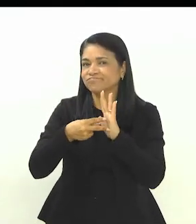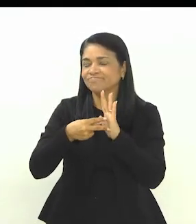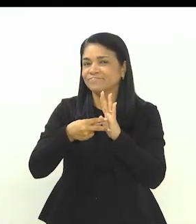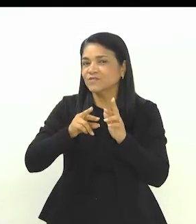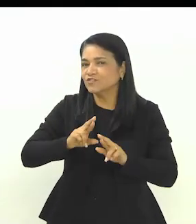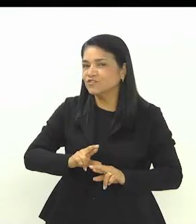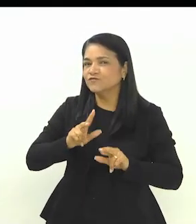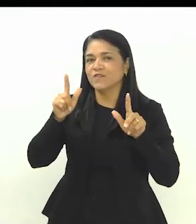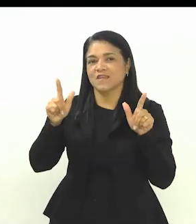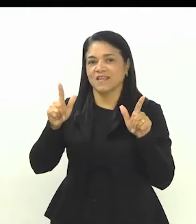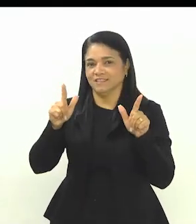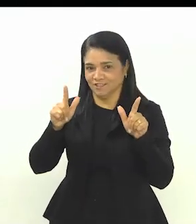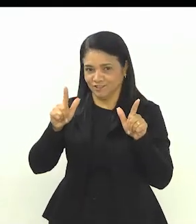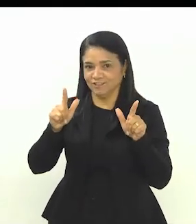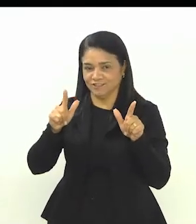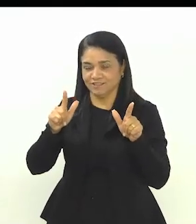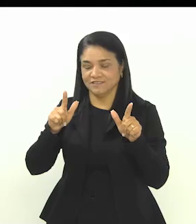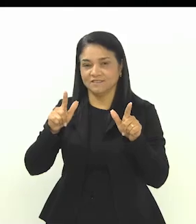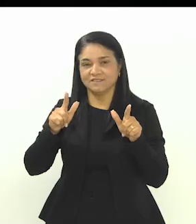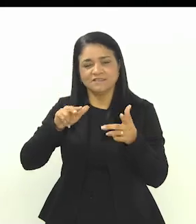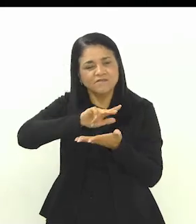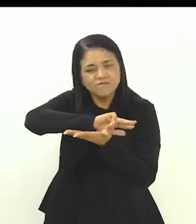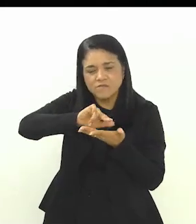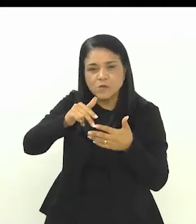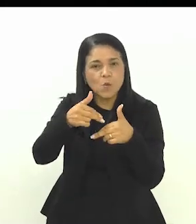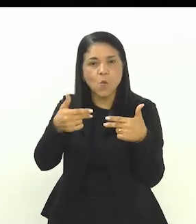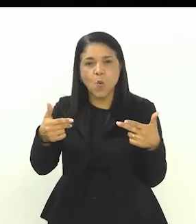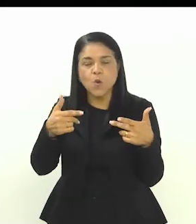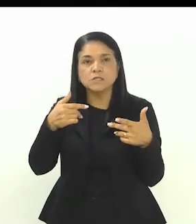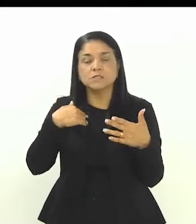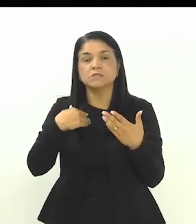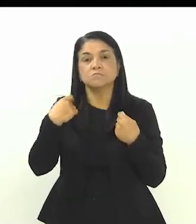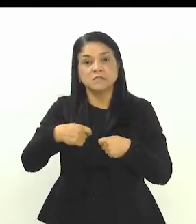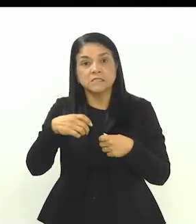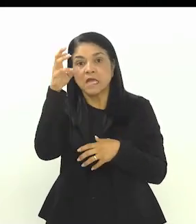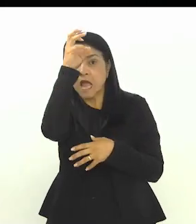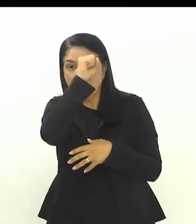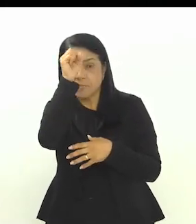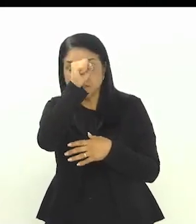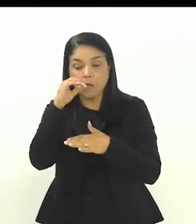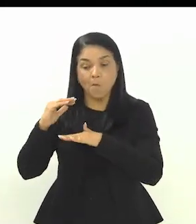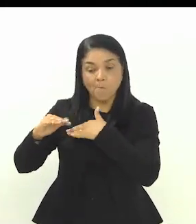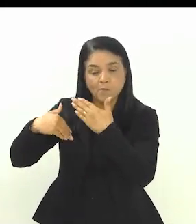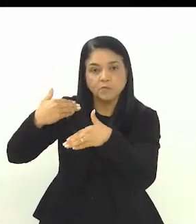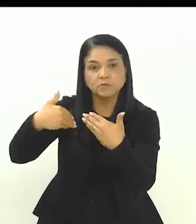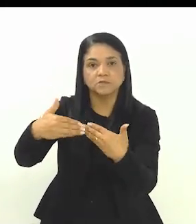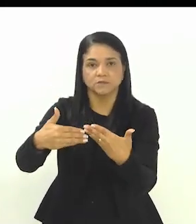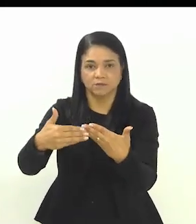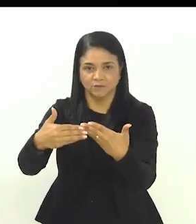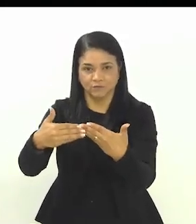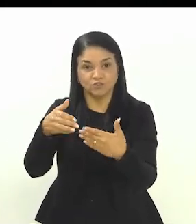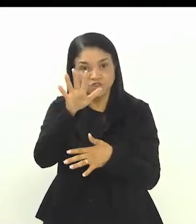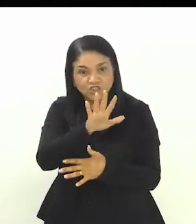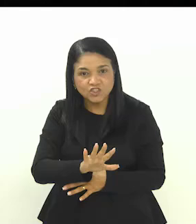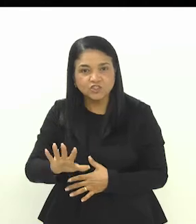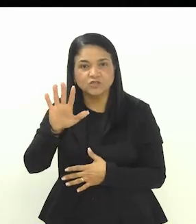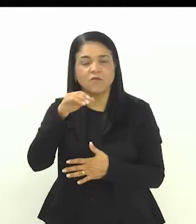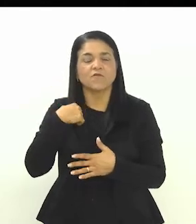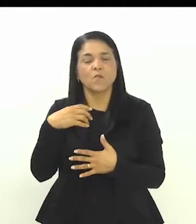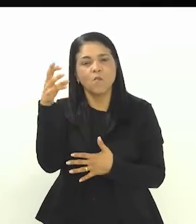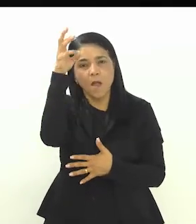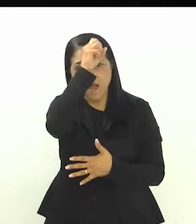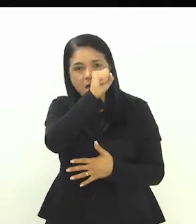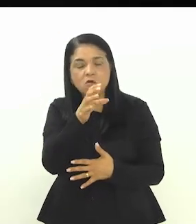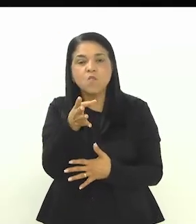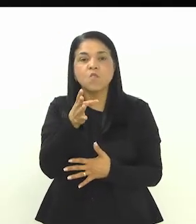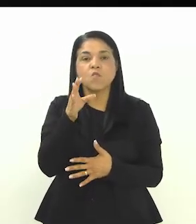tudo, né? Tem tantas coisas que você tem que entender o processo de um modo geral. E ali eu fui ganhando esse